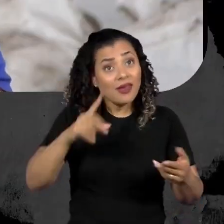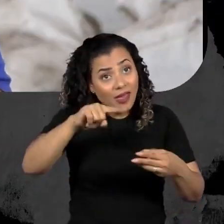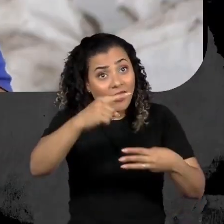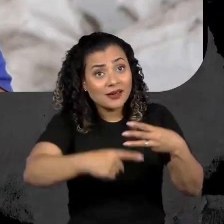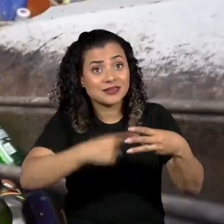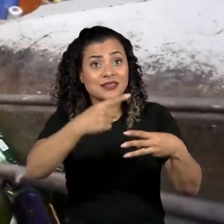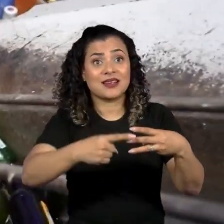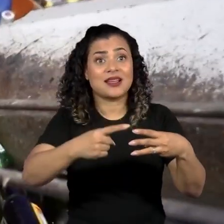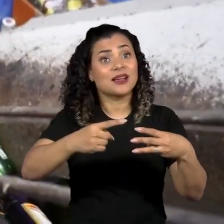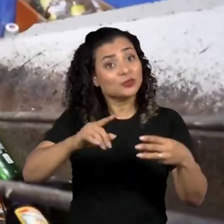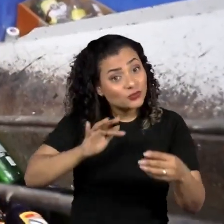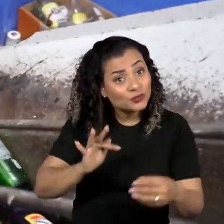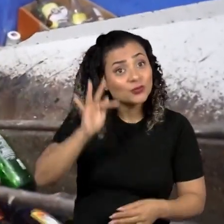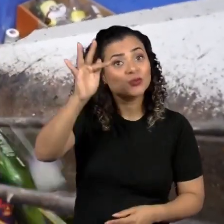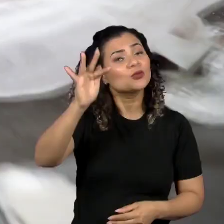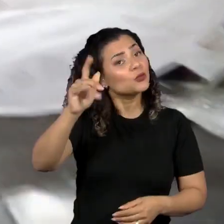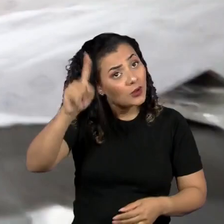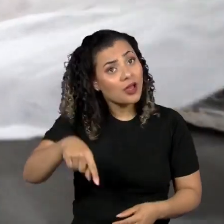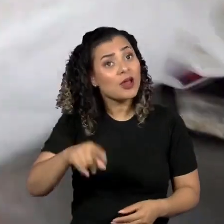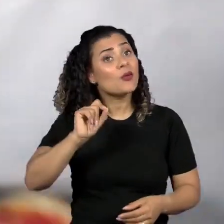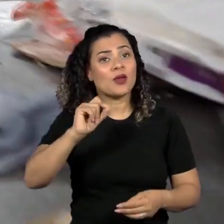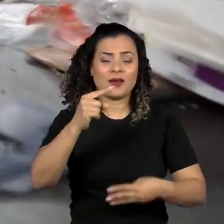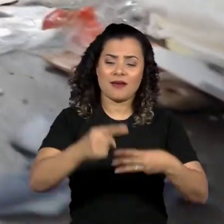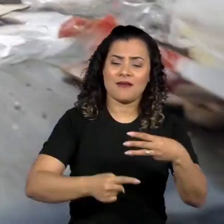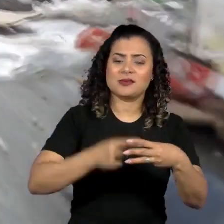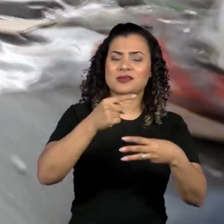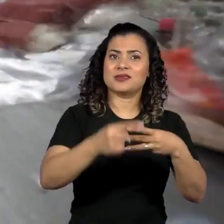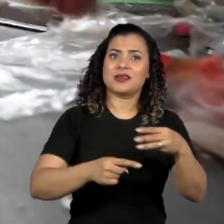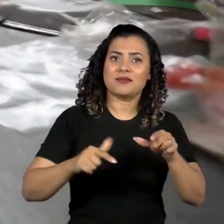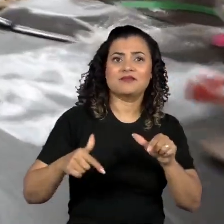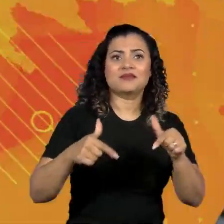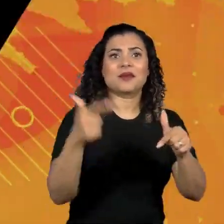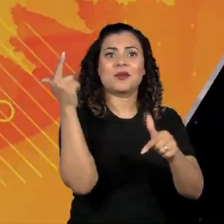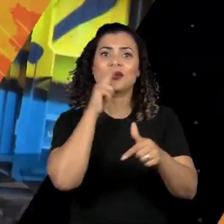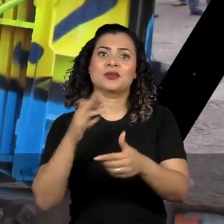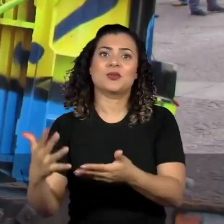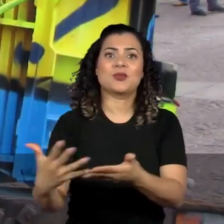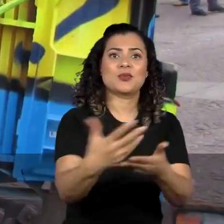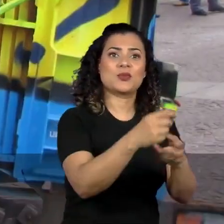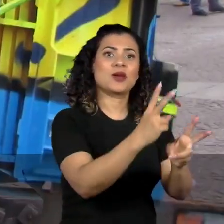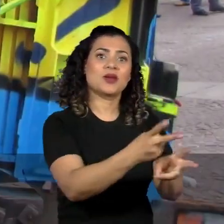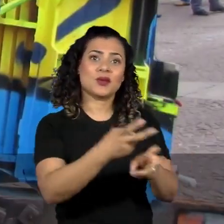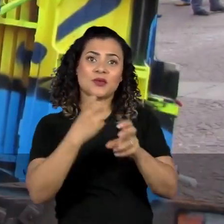reciclagem, o futuro é reciclar e gerar renda.